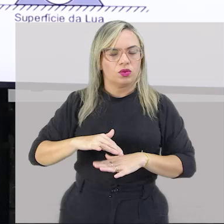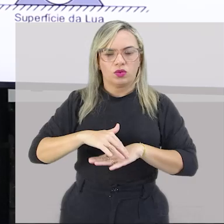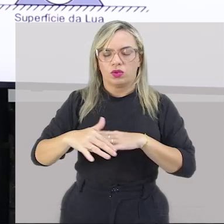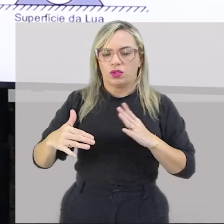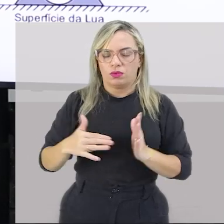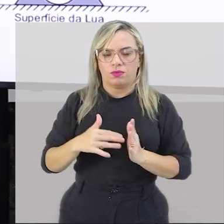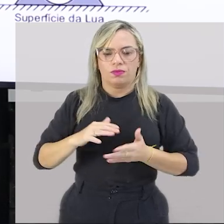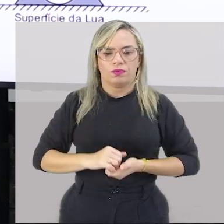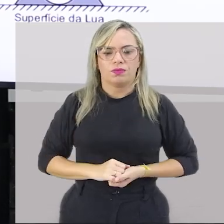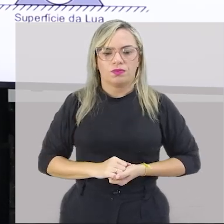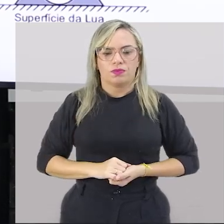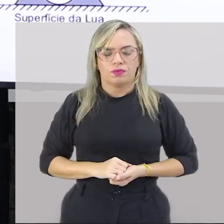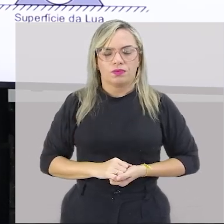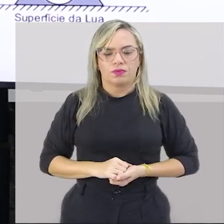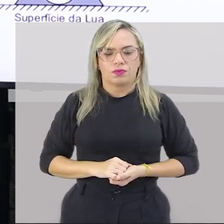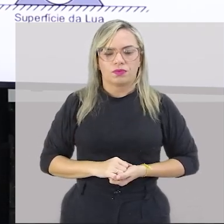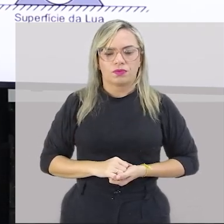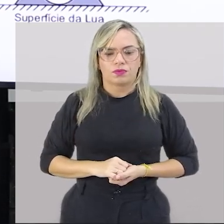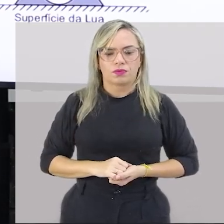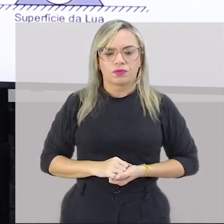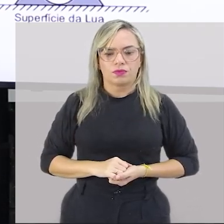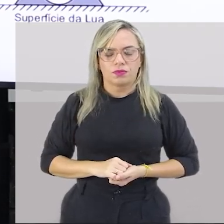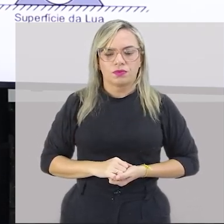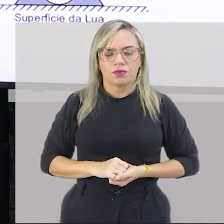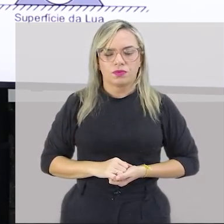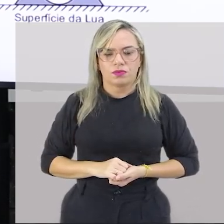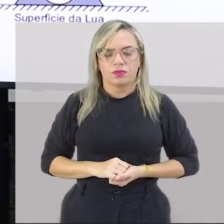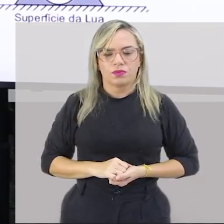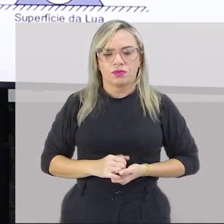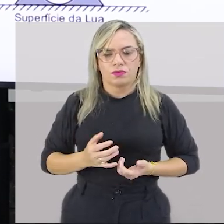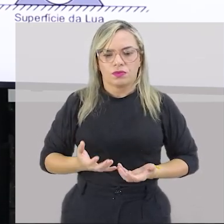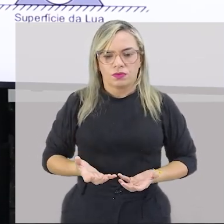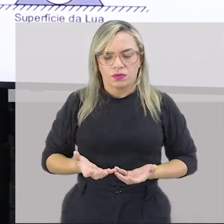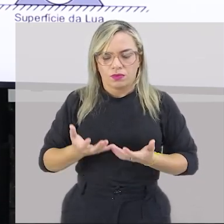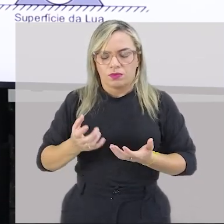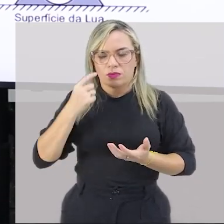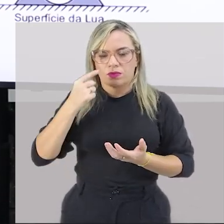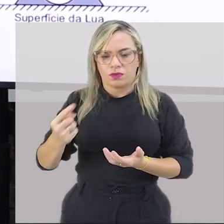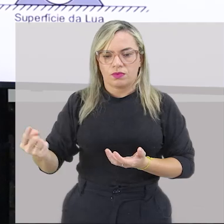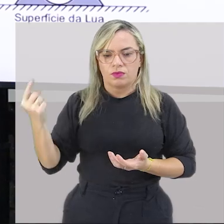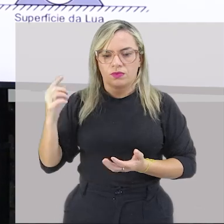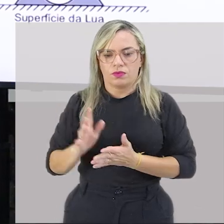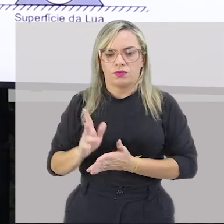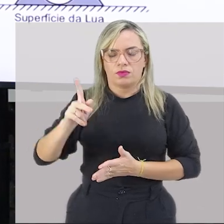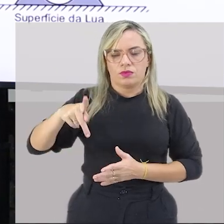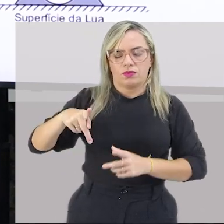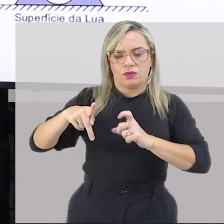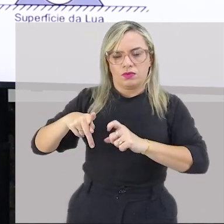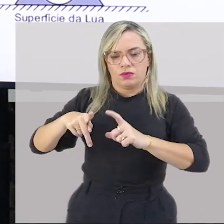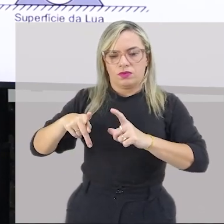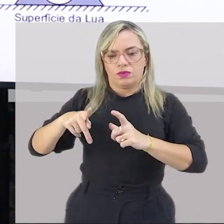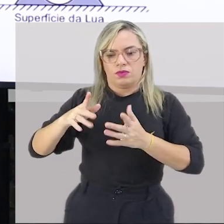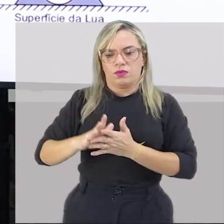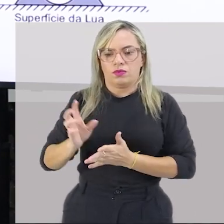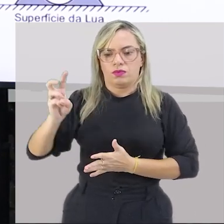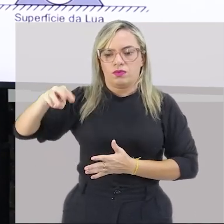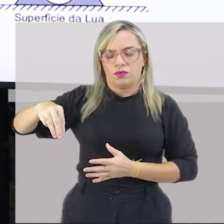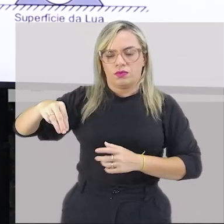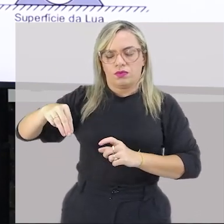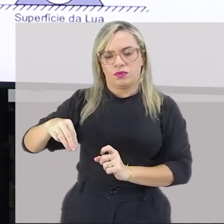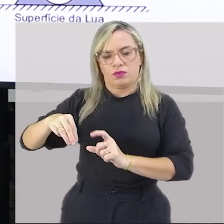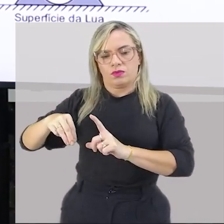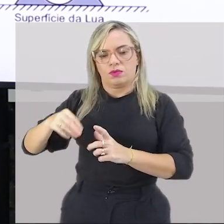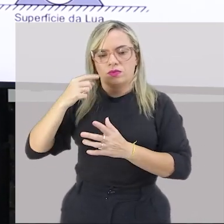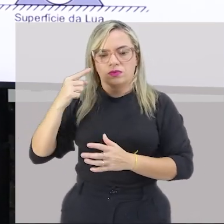força, o peso dessa massa Mzão aqui, ó, M maiúsculo,